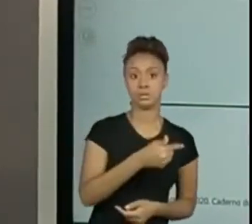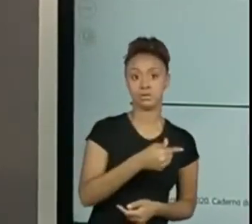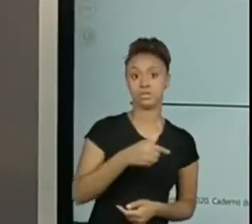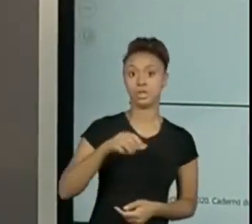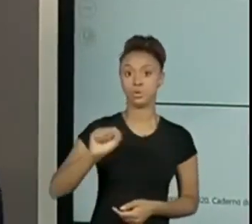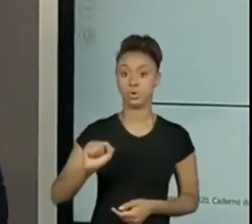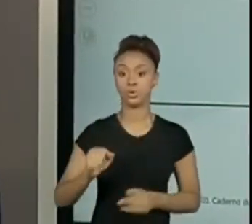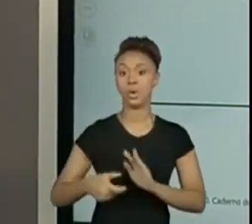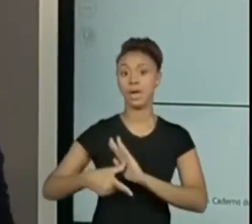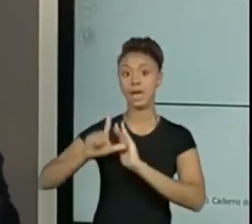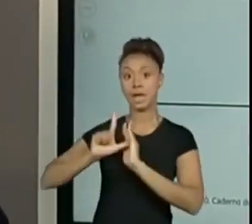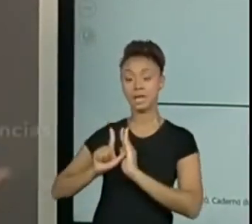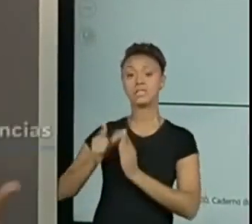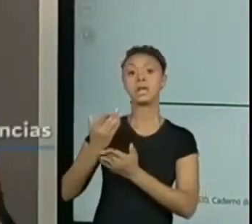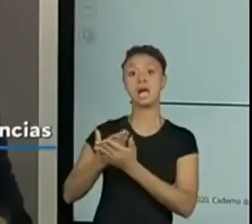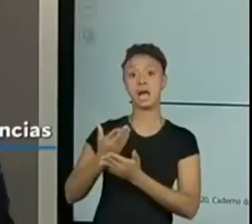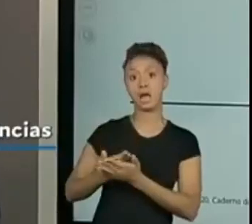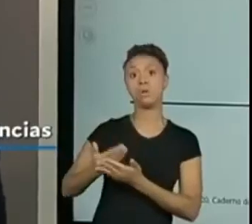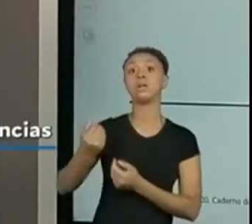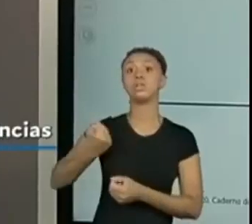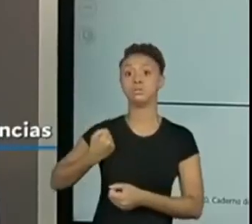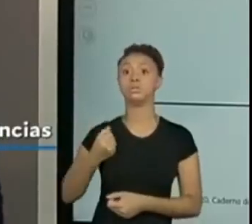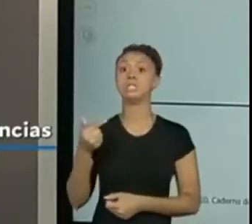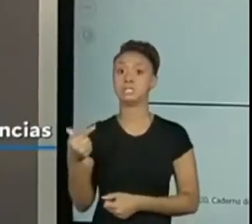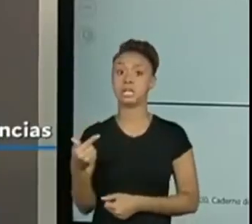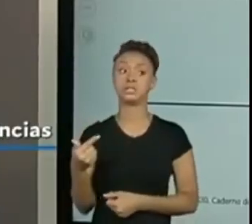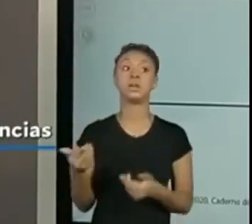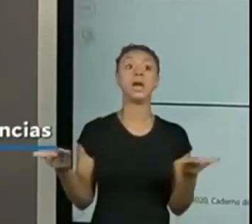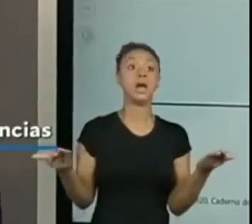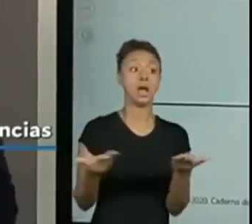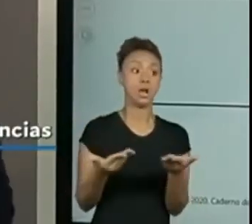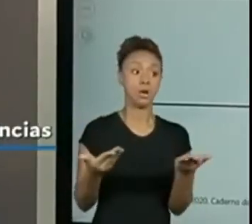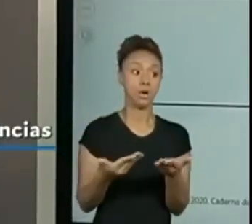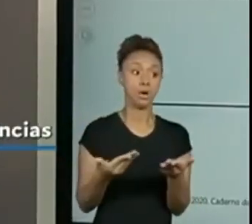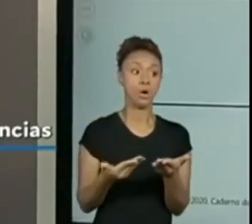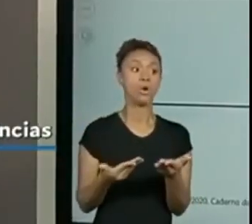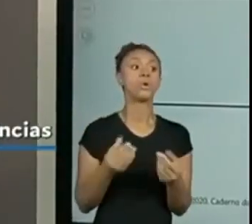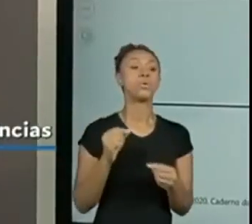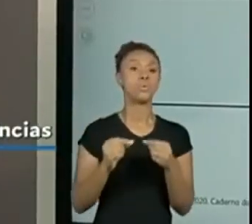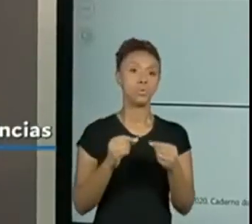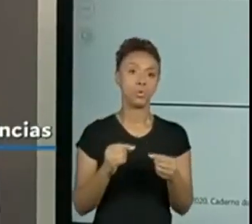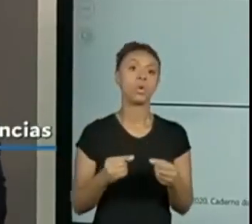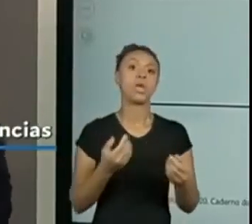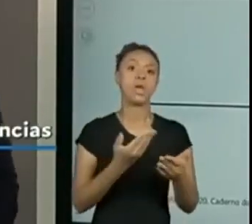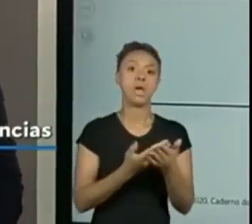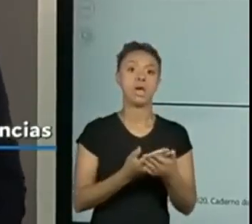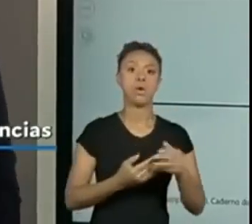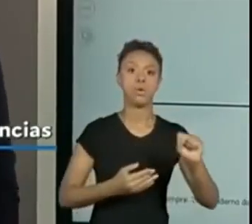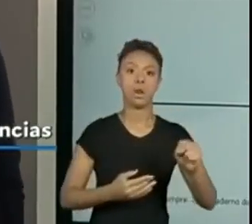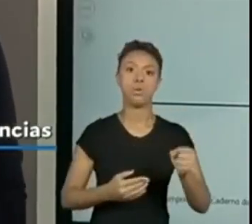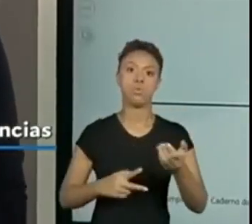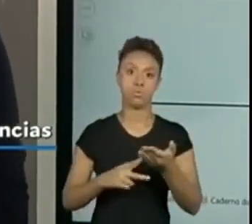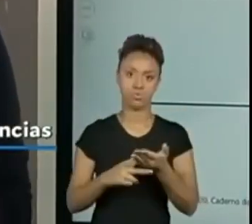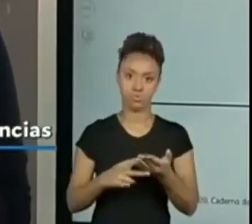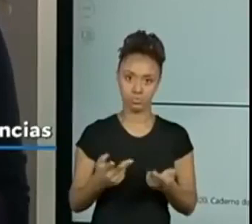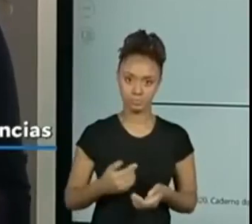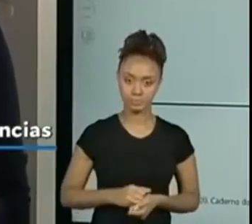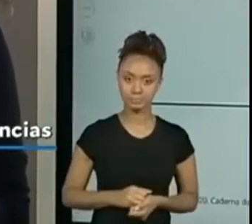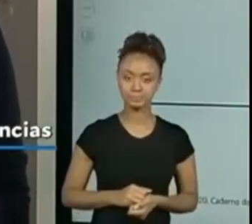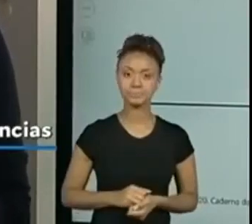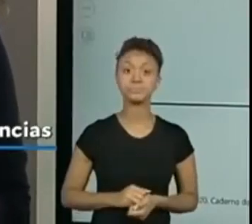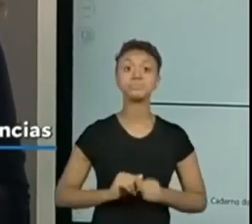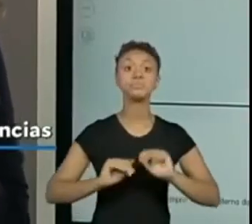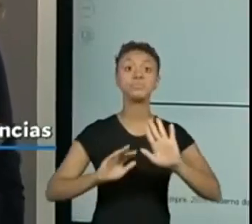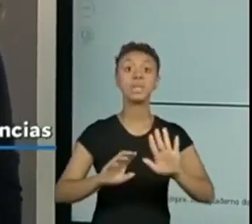primeiro bloco a gente fez a aula 7 e agora é a aula 8 deste material. Tudo bem, então? Importante, se